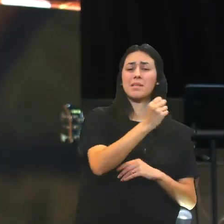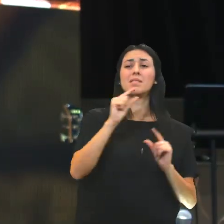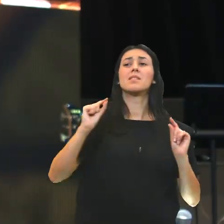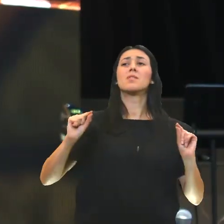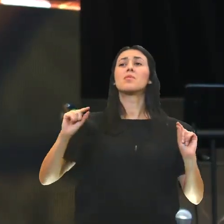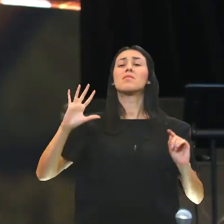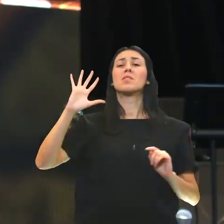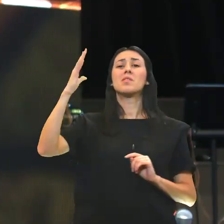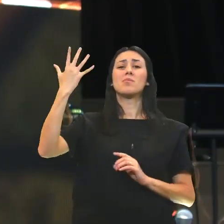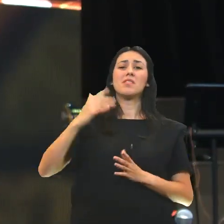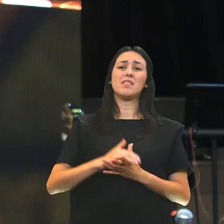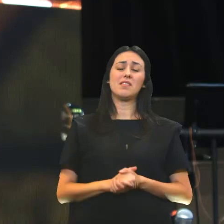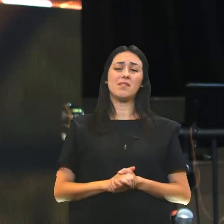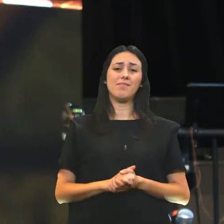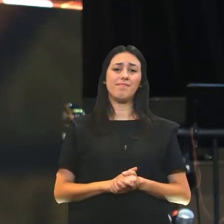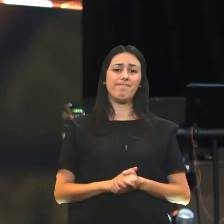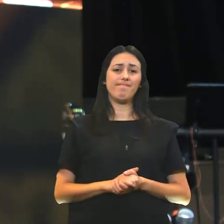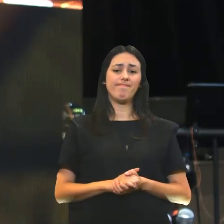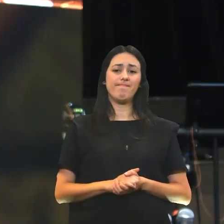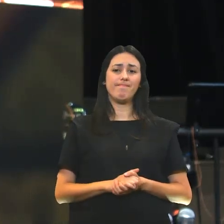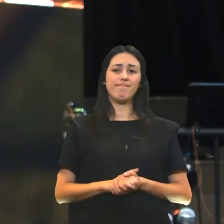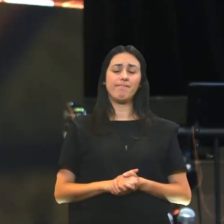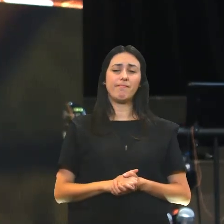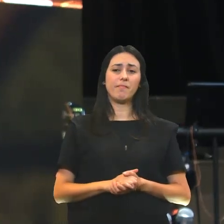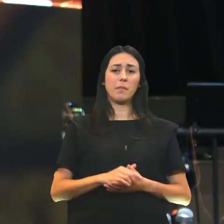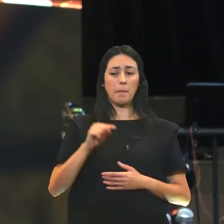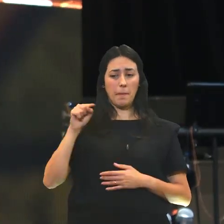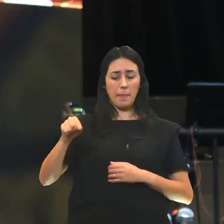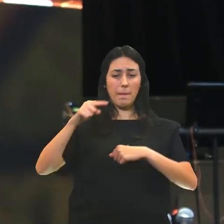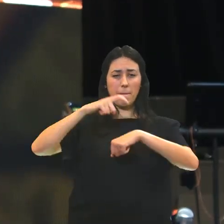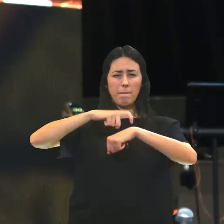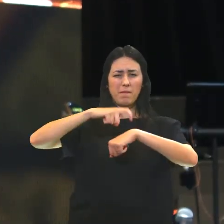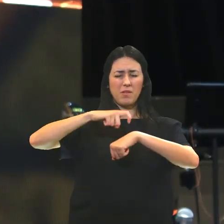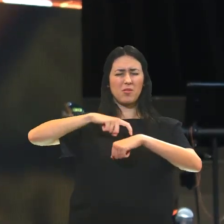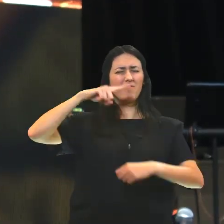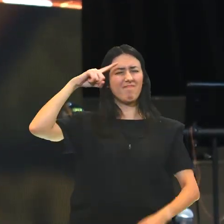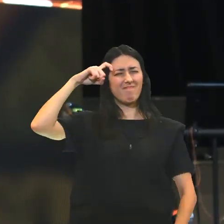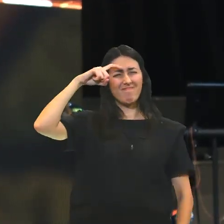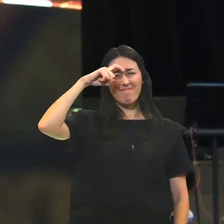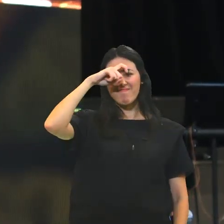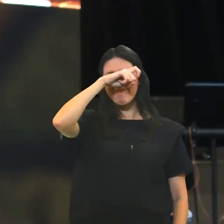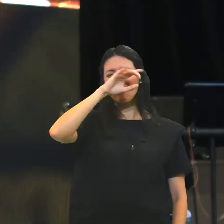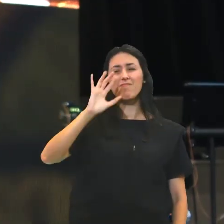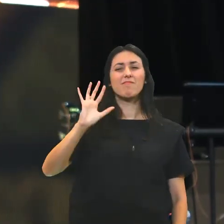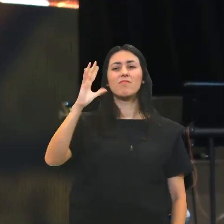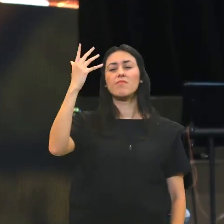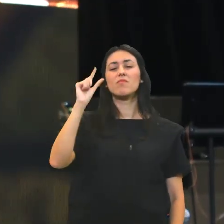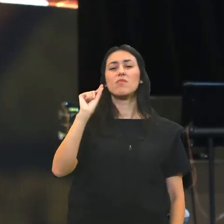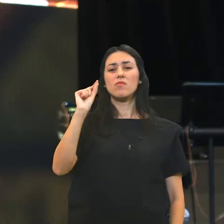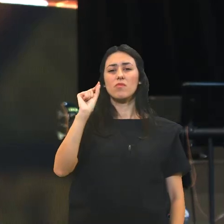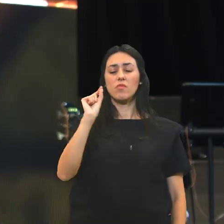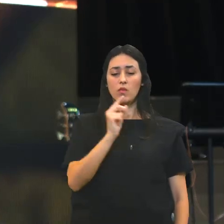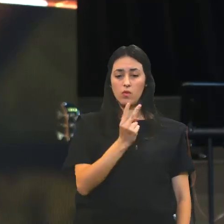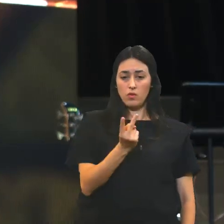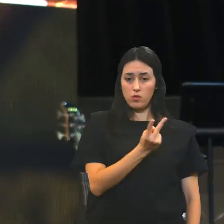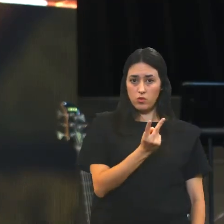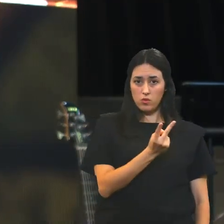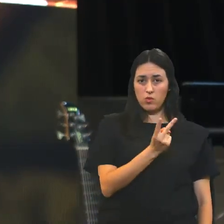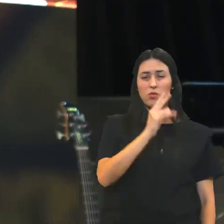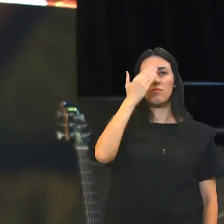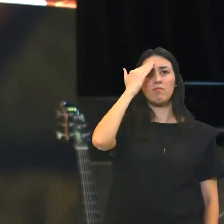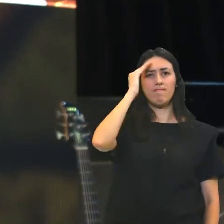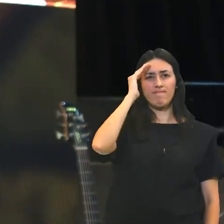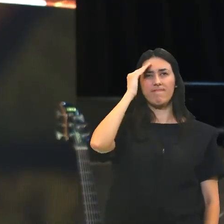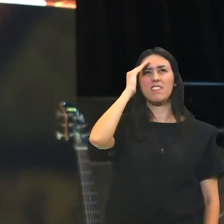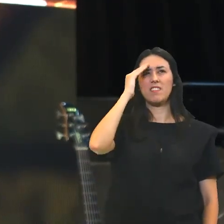vai acontecer? E nessa hora tão difícil, eles entendem esse princípio poderoso para a nossa